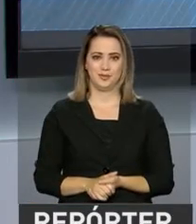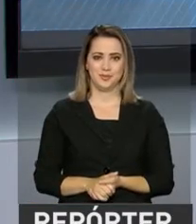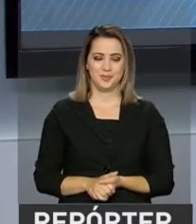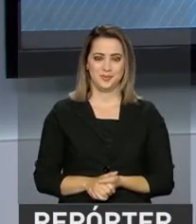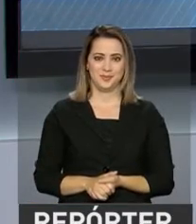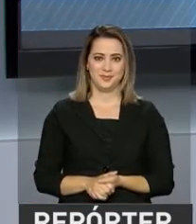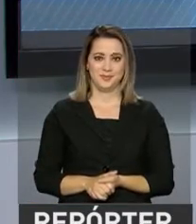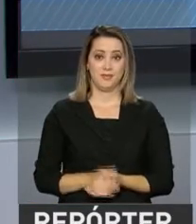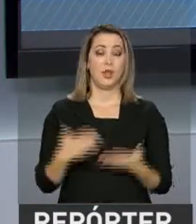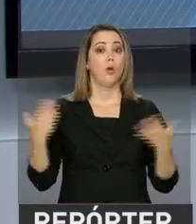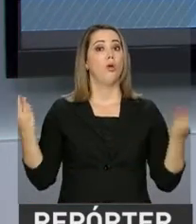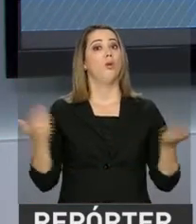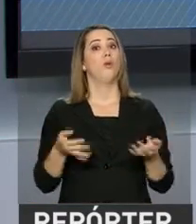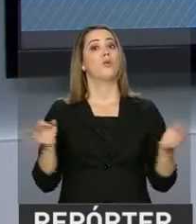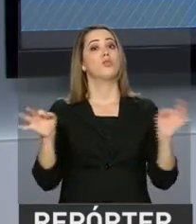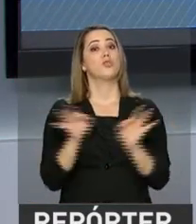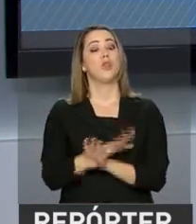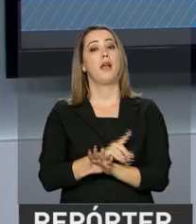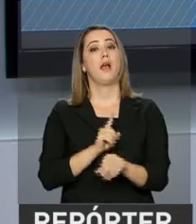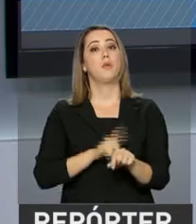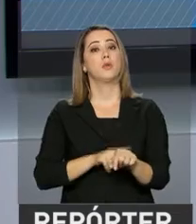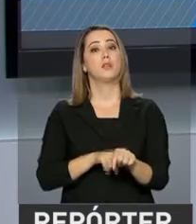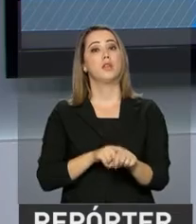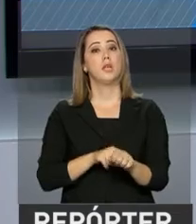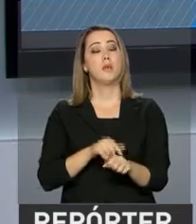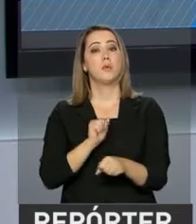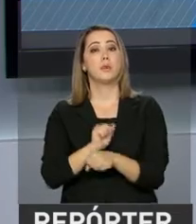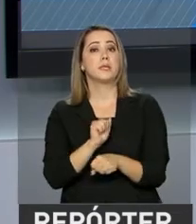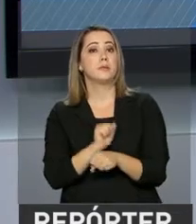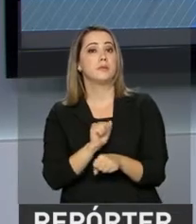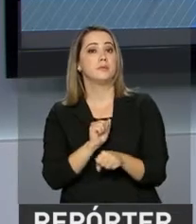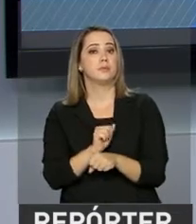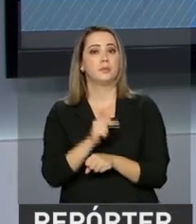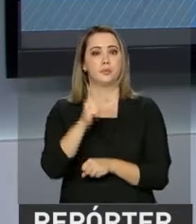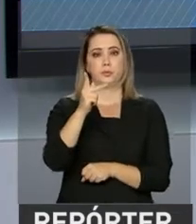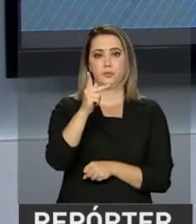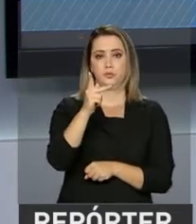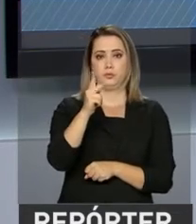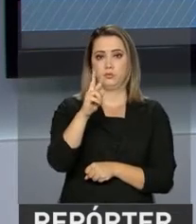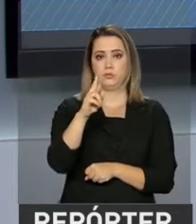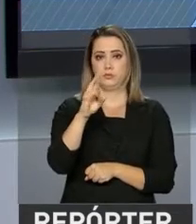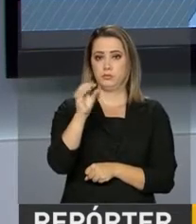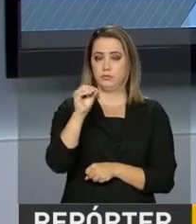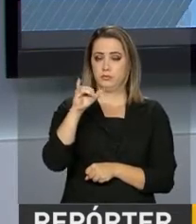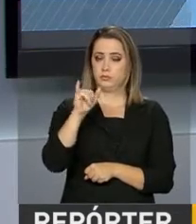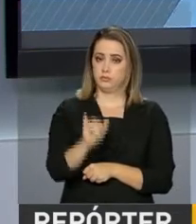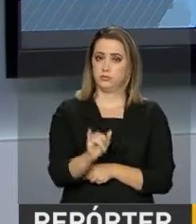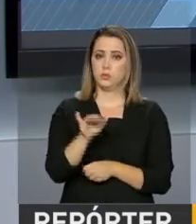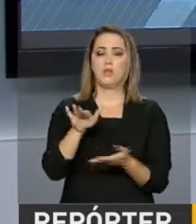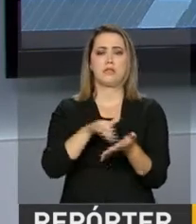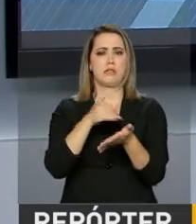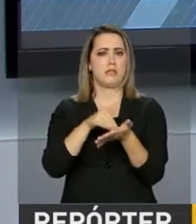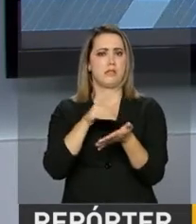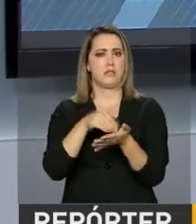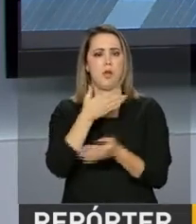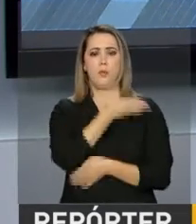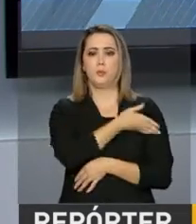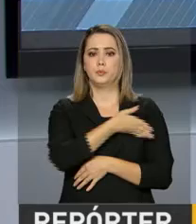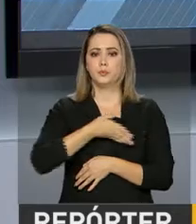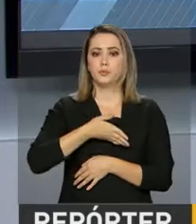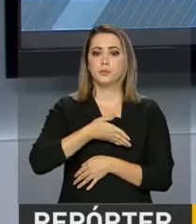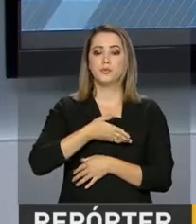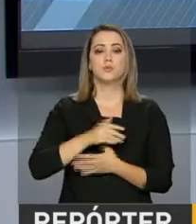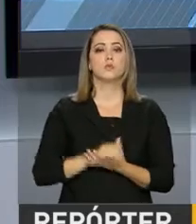termina hoje o prazo para participar da lista de espera do programa universidade para todos as inscrições devem ser feitas em site